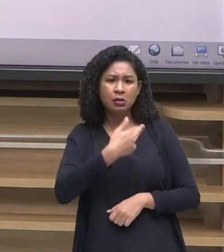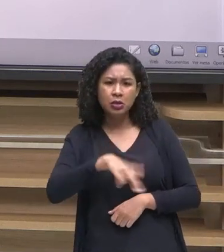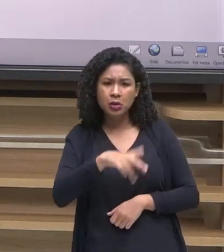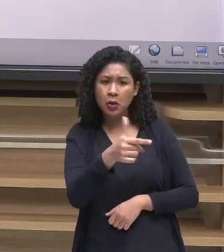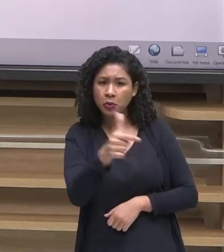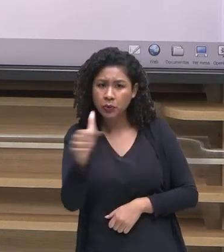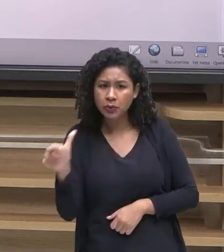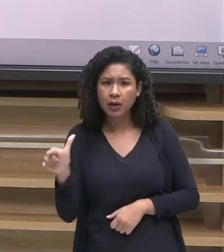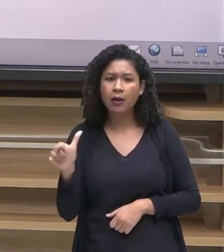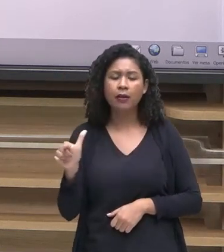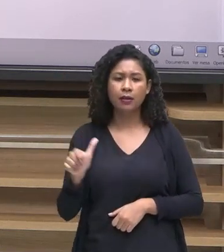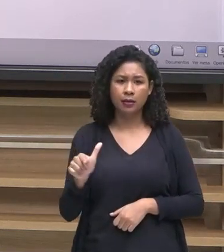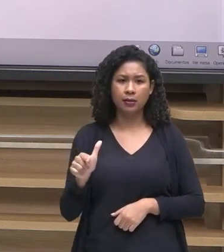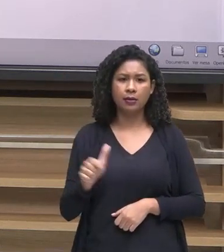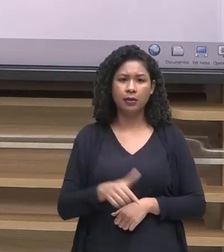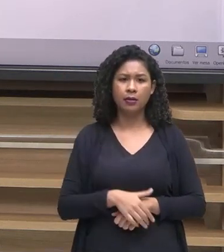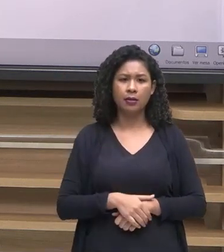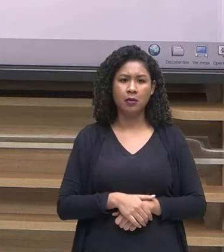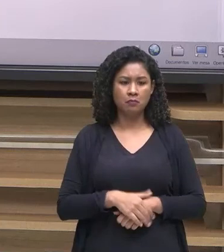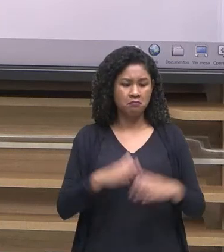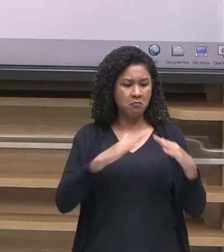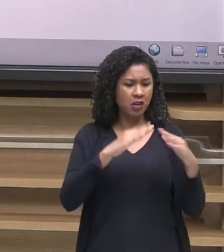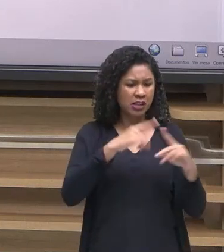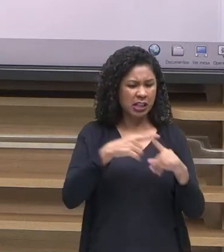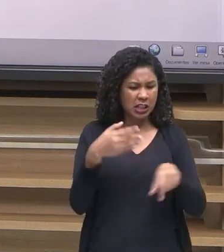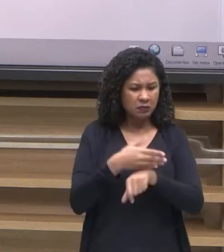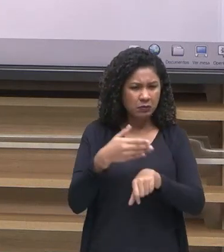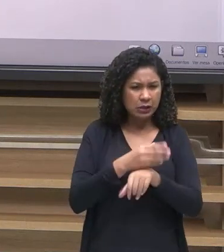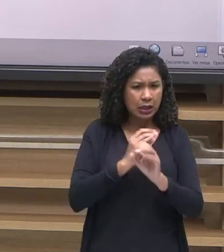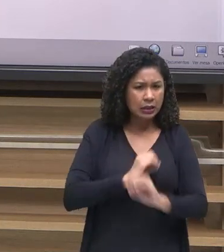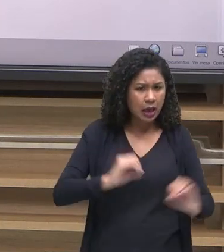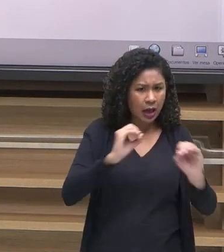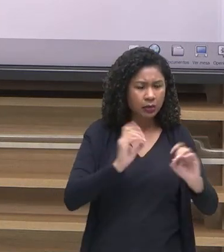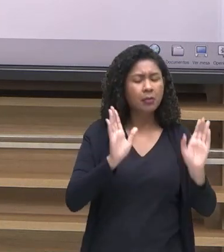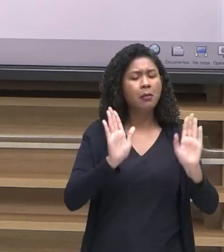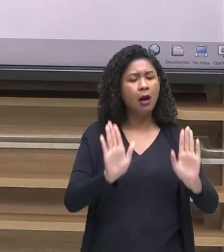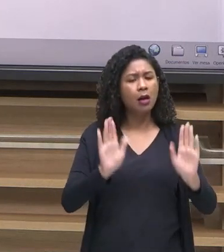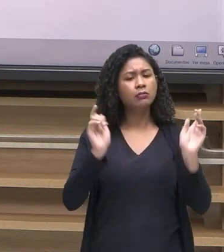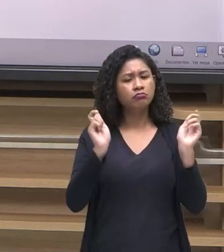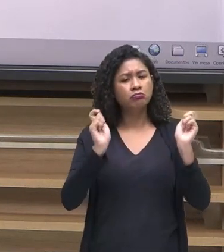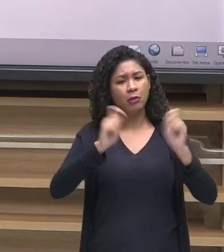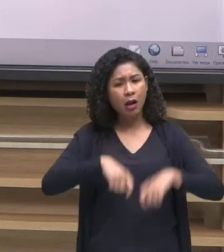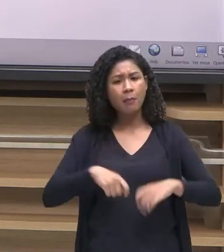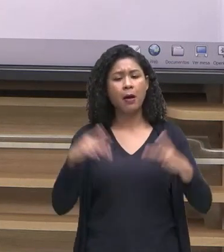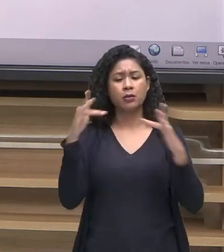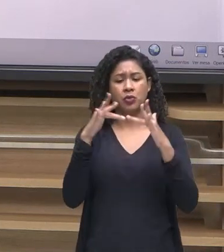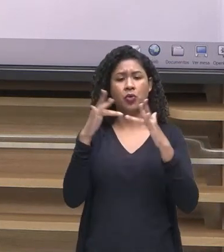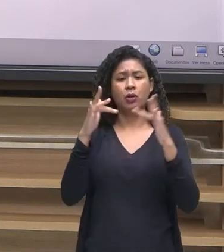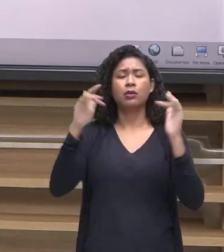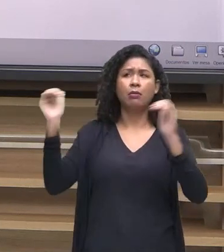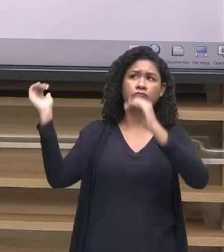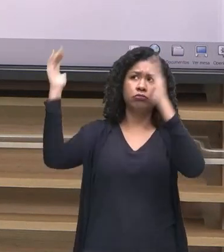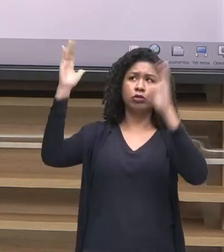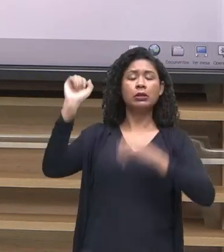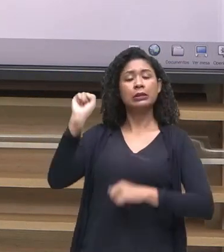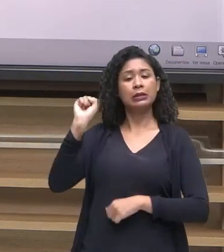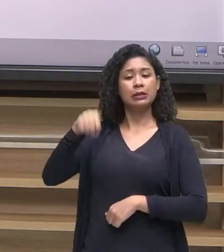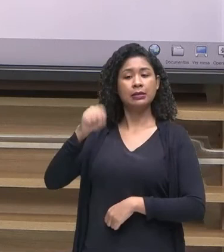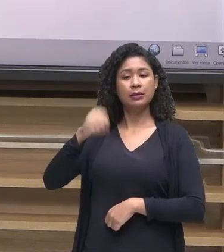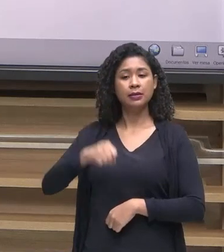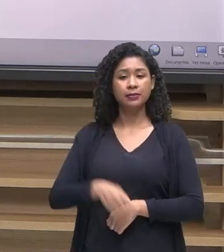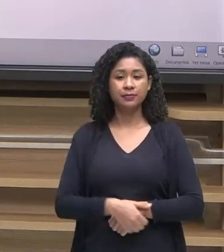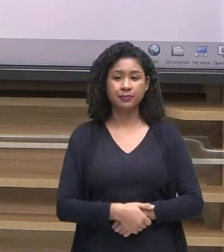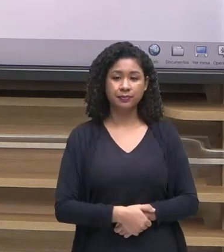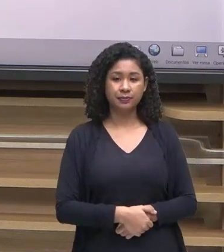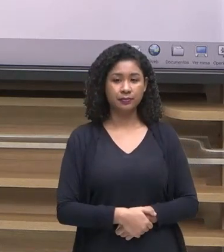igreja para frequentar. Mas ele tem essa capacidade de acessar o transcendente também. Mas